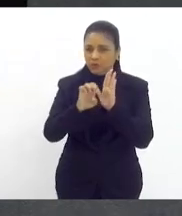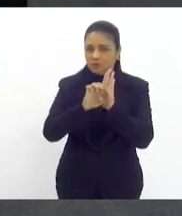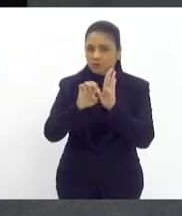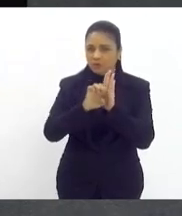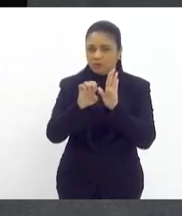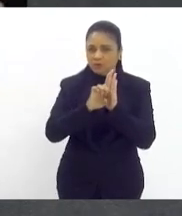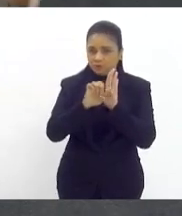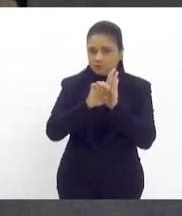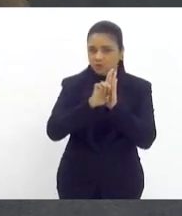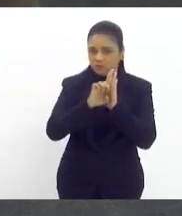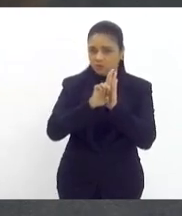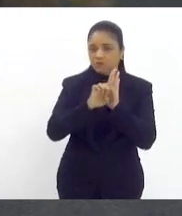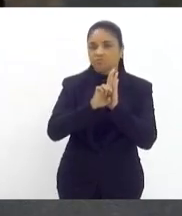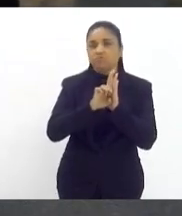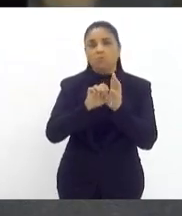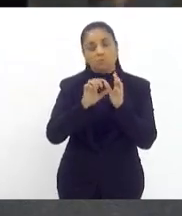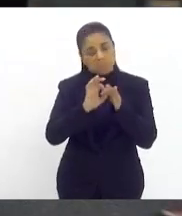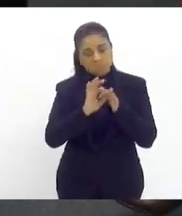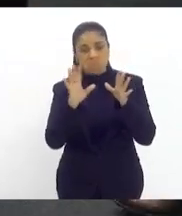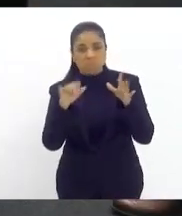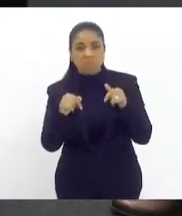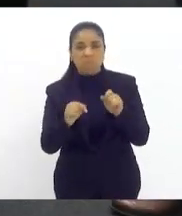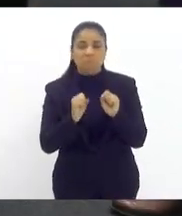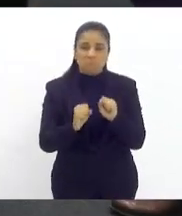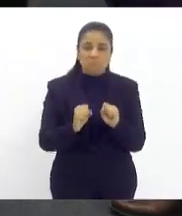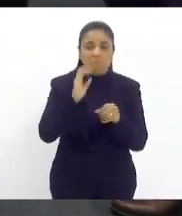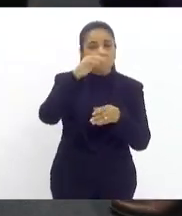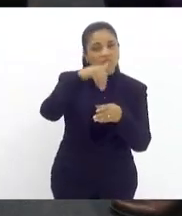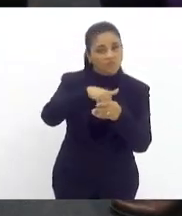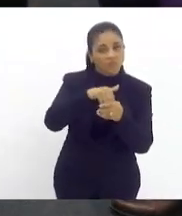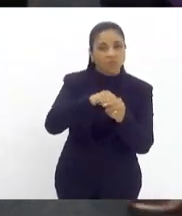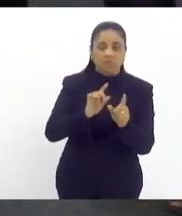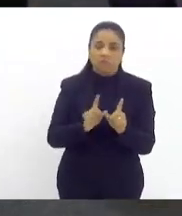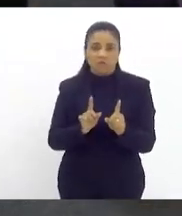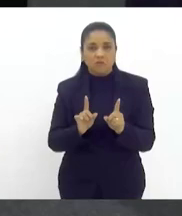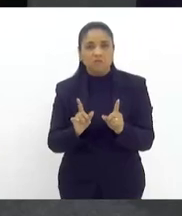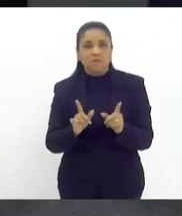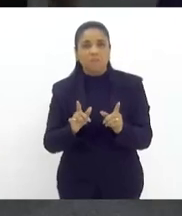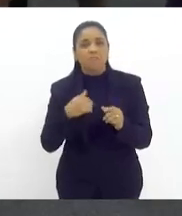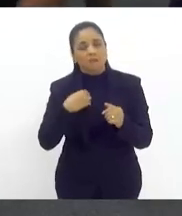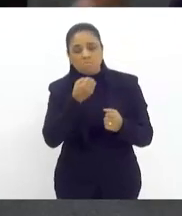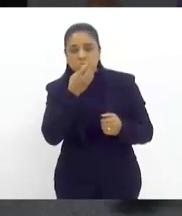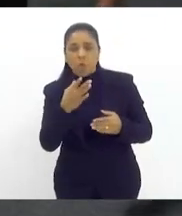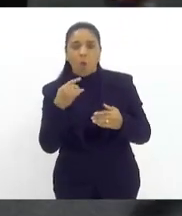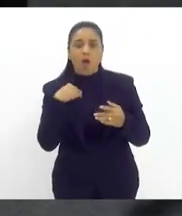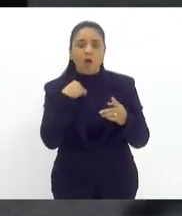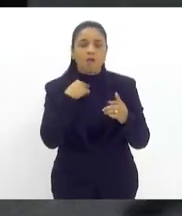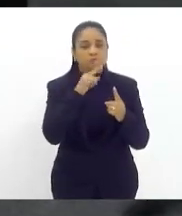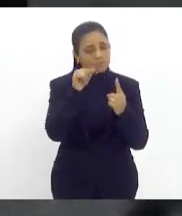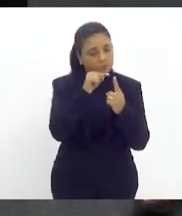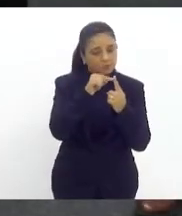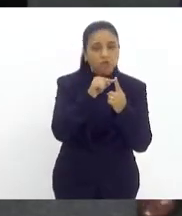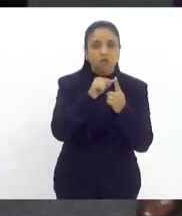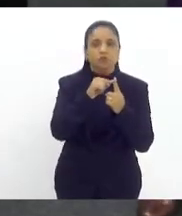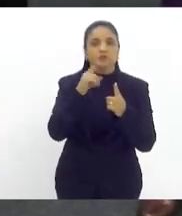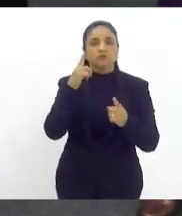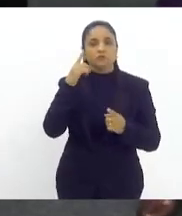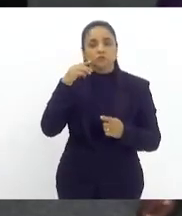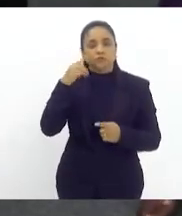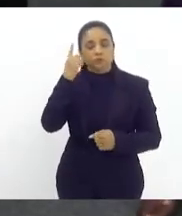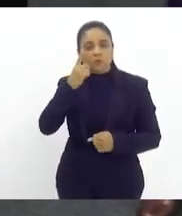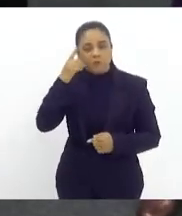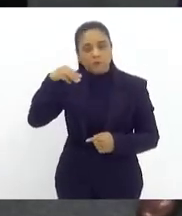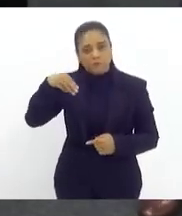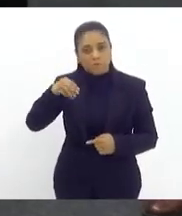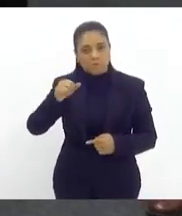E aí eu acho que essa indicação legislativa ao invés de ajudar essa discussão nas cidades apesar da boa intenção do nosso colega deputado Marcelo Dino tenho